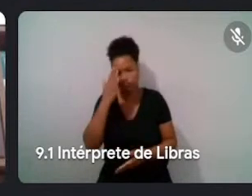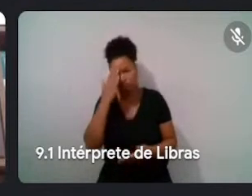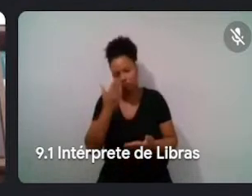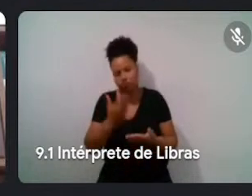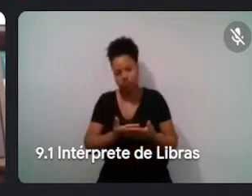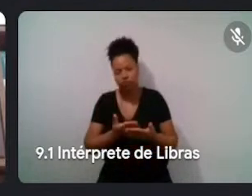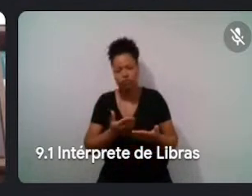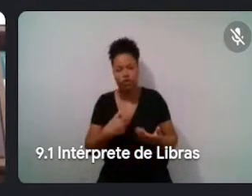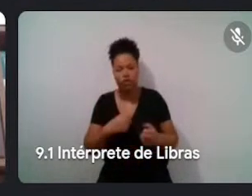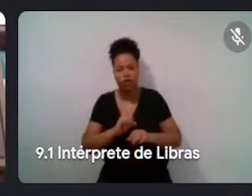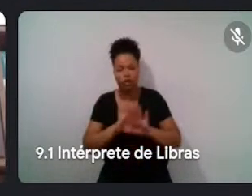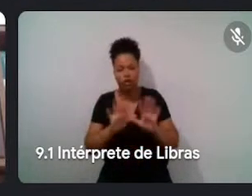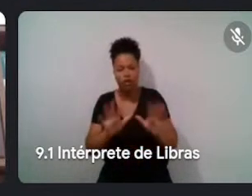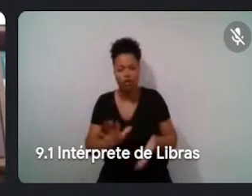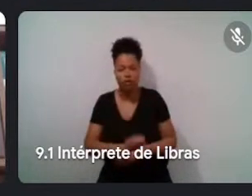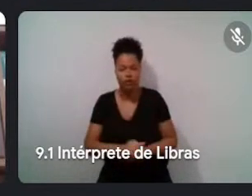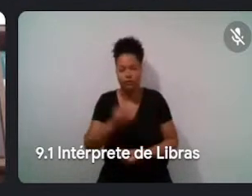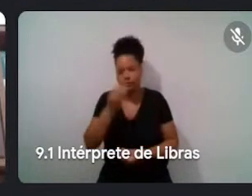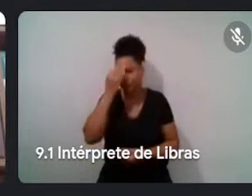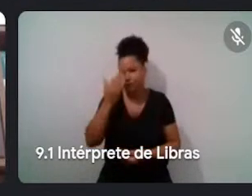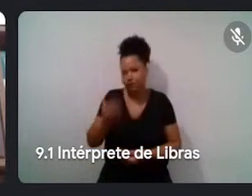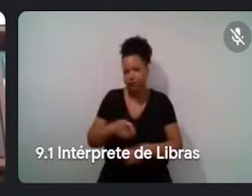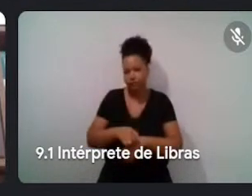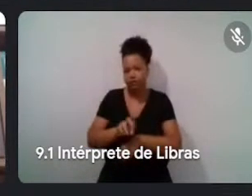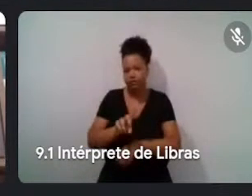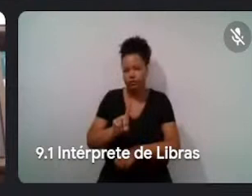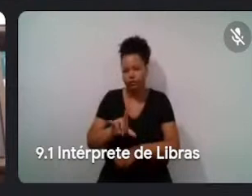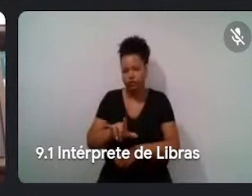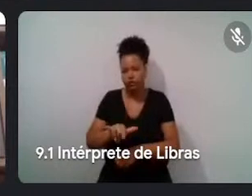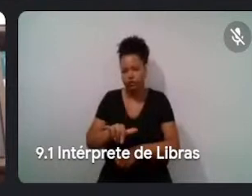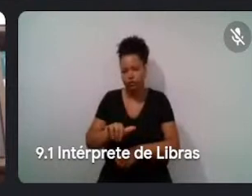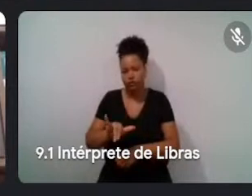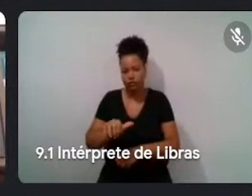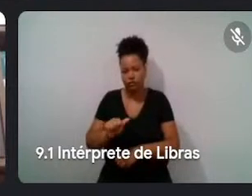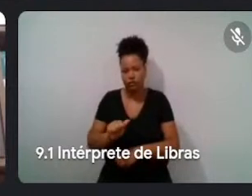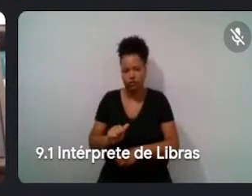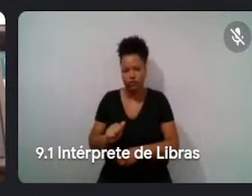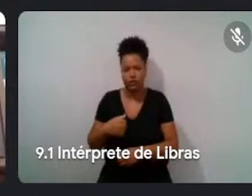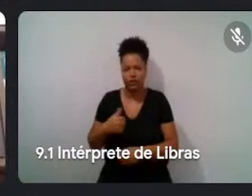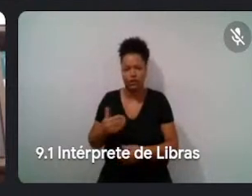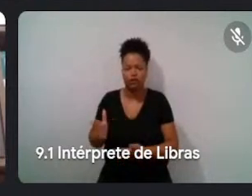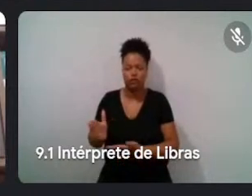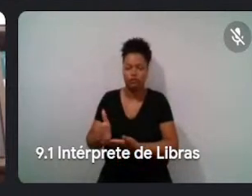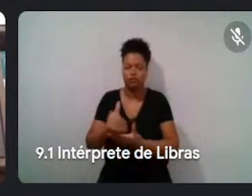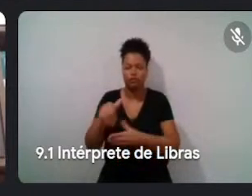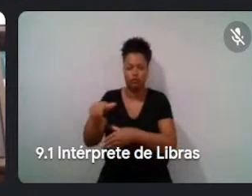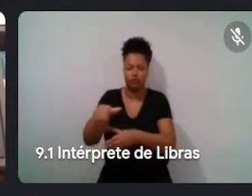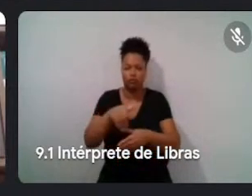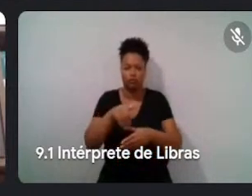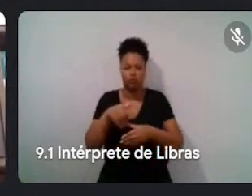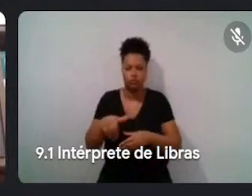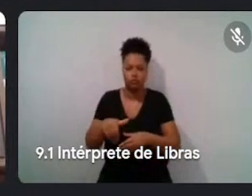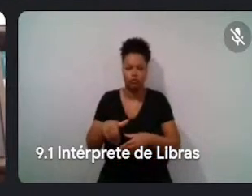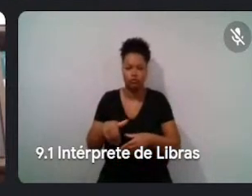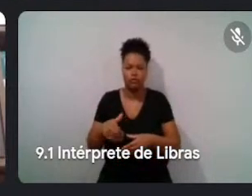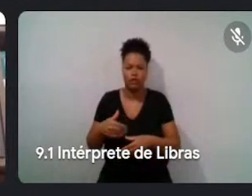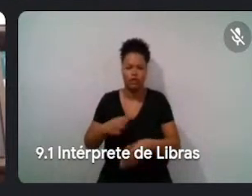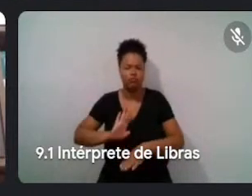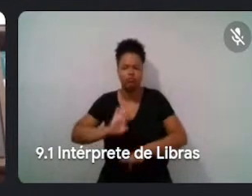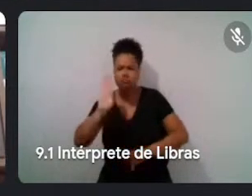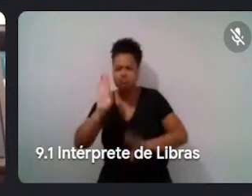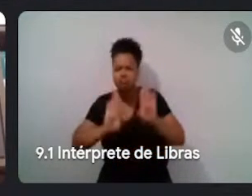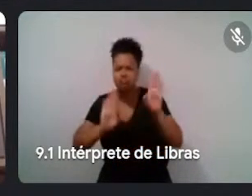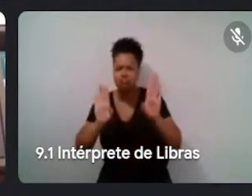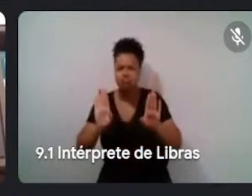Obrigado, então. Muito obrigado, então, doutora Delícia. Eu vou colher os votos por atacado aqui. Alguma divergência em relação ao